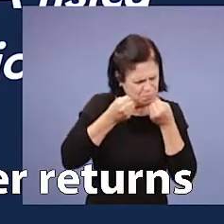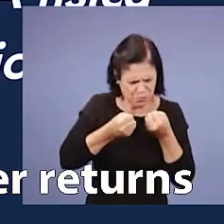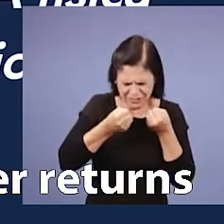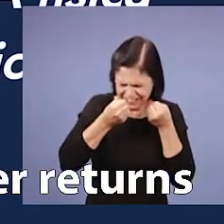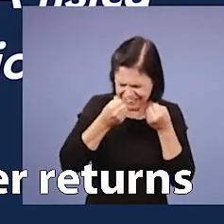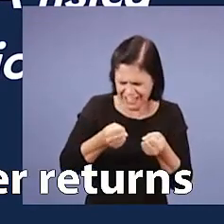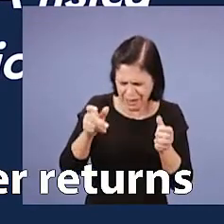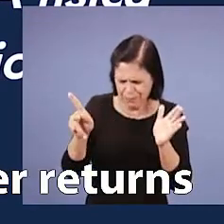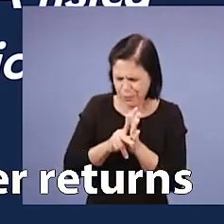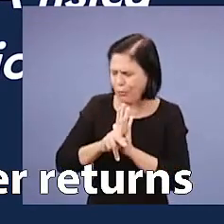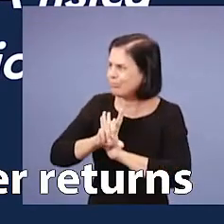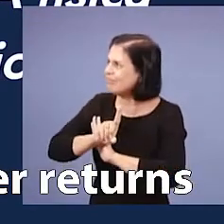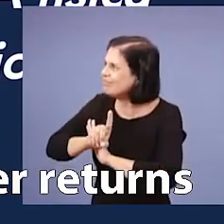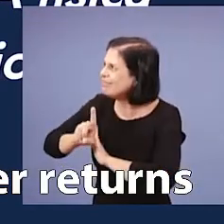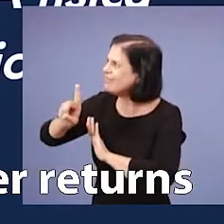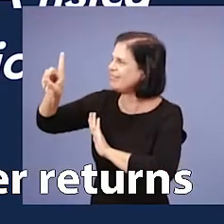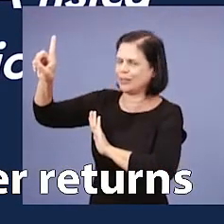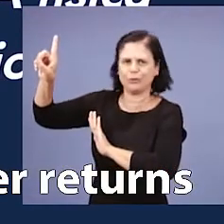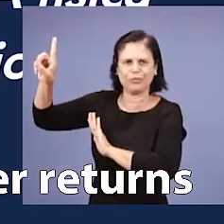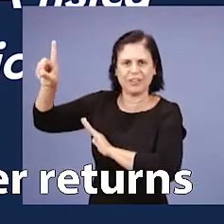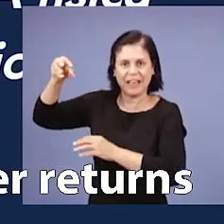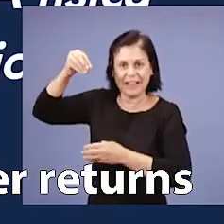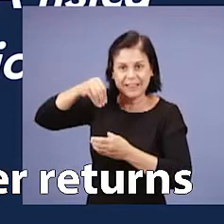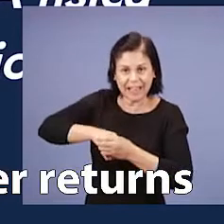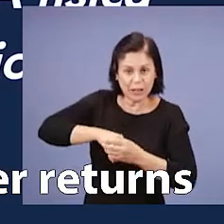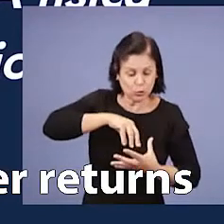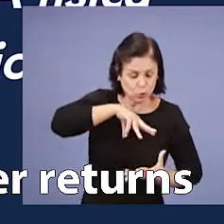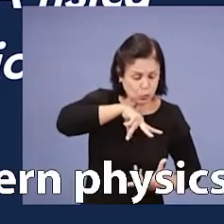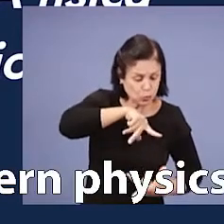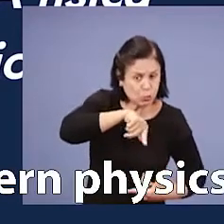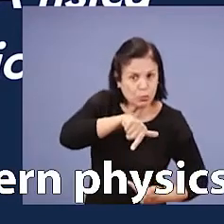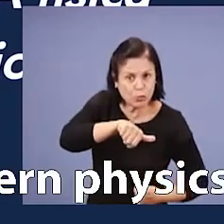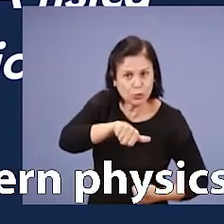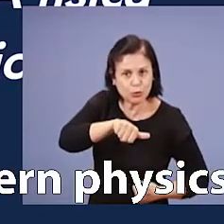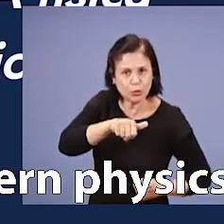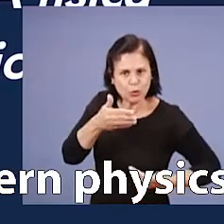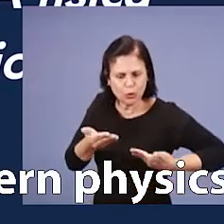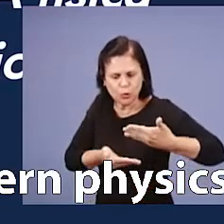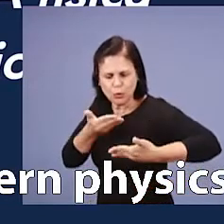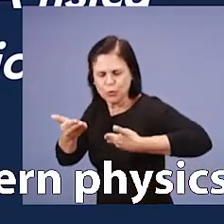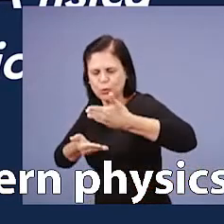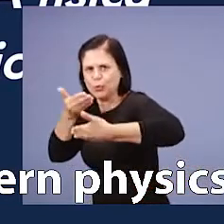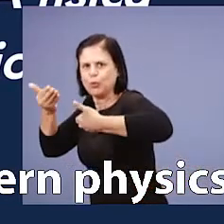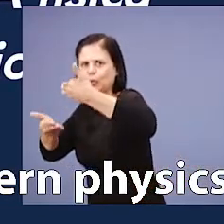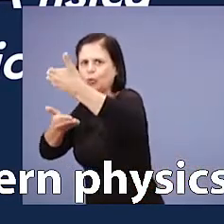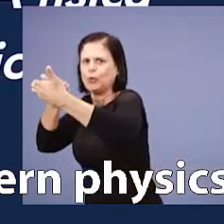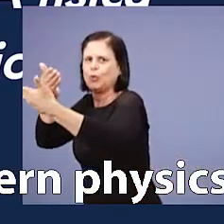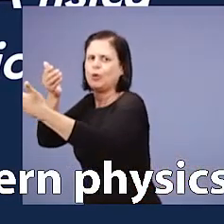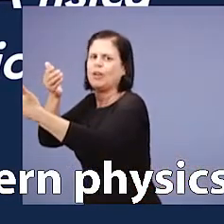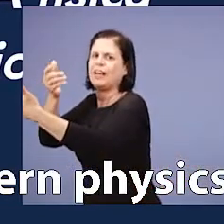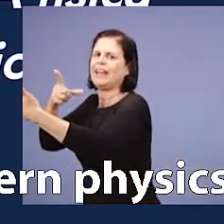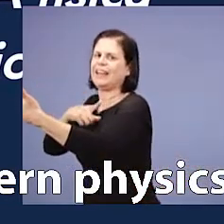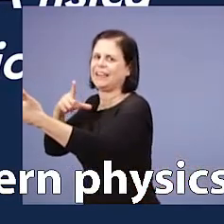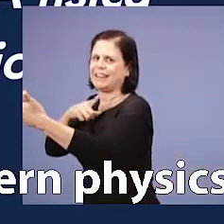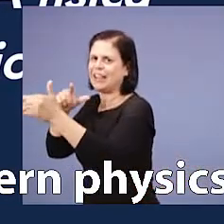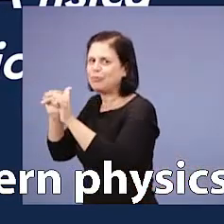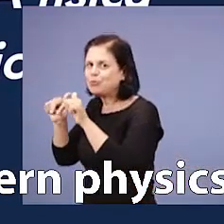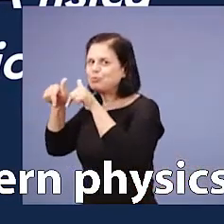criadora no mundo que nunca volta para deus sem os efeitos